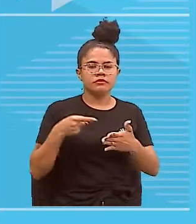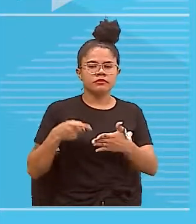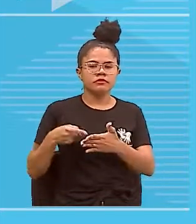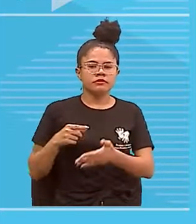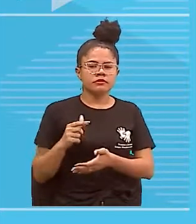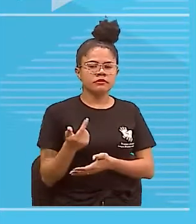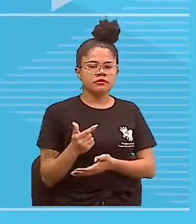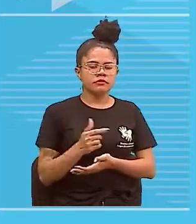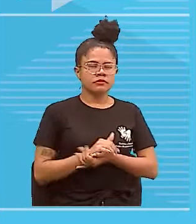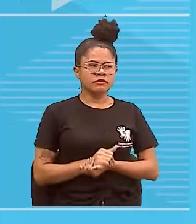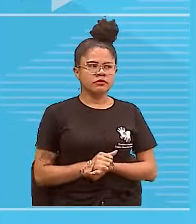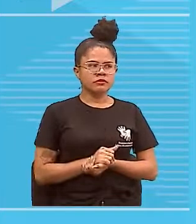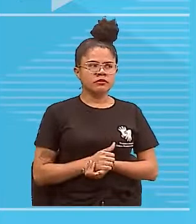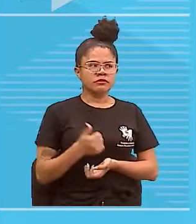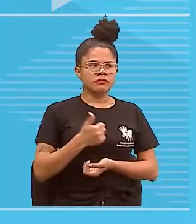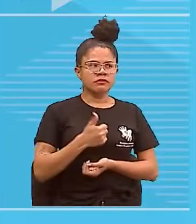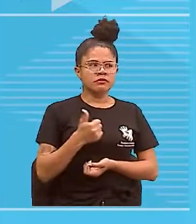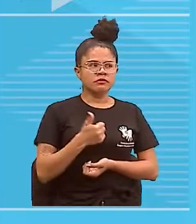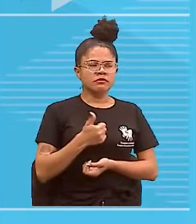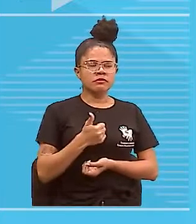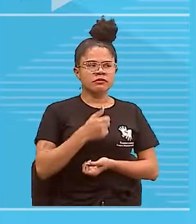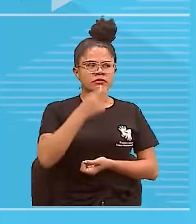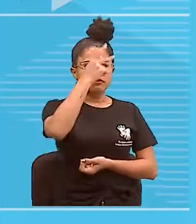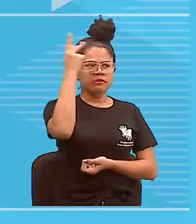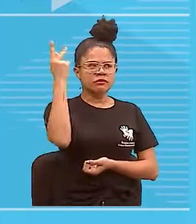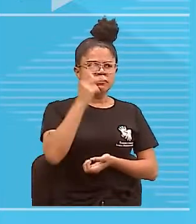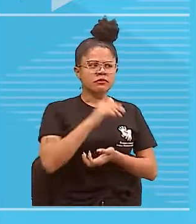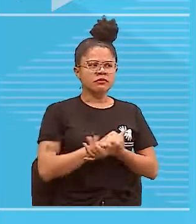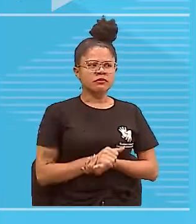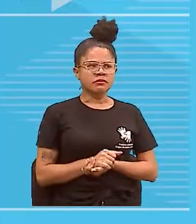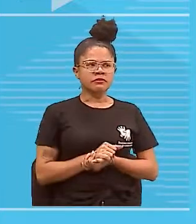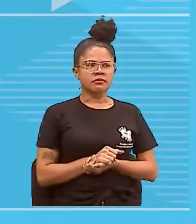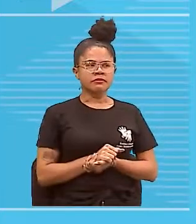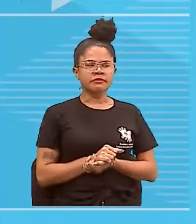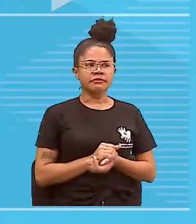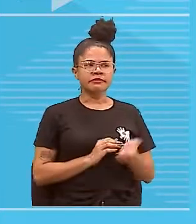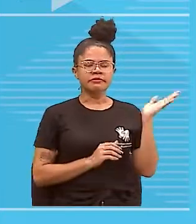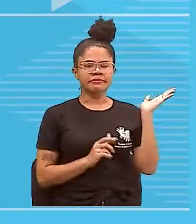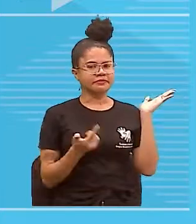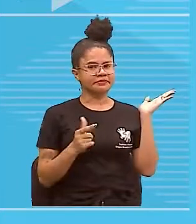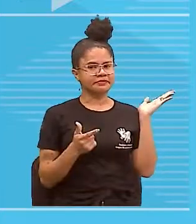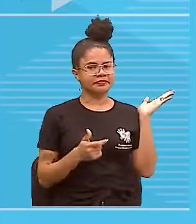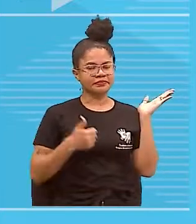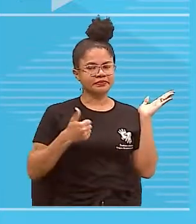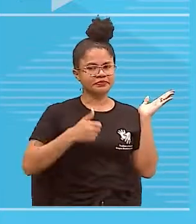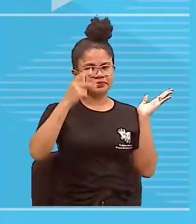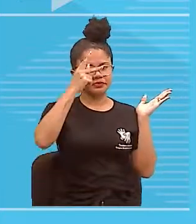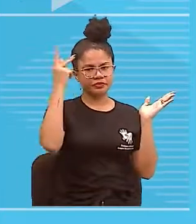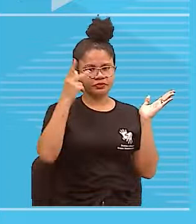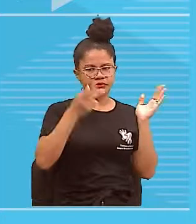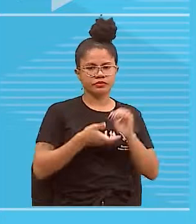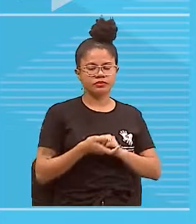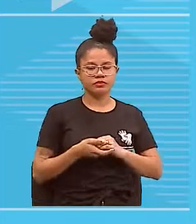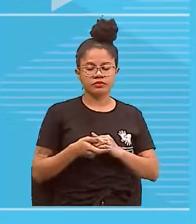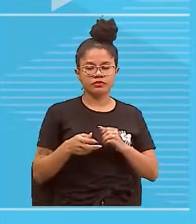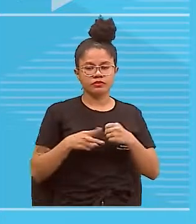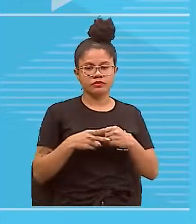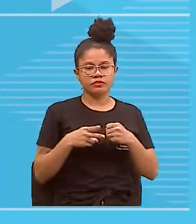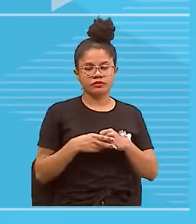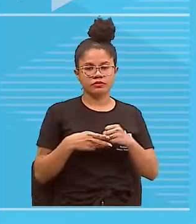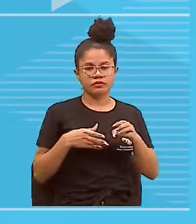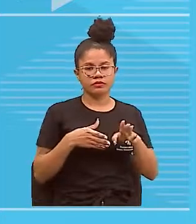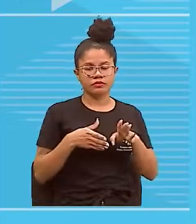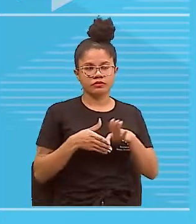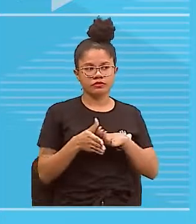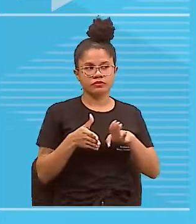existe a primeira pessoa de o então eu vou riscar aqui tá E porque é que você tá arriscando que eu